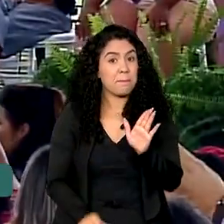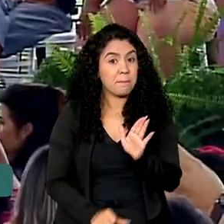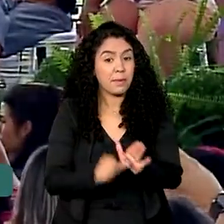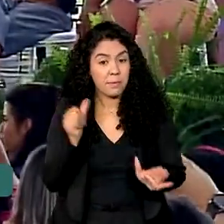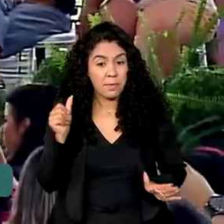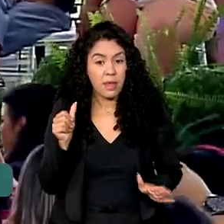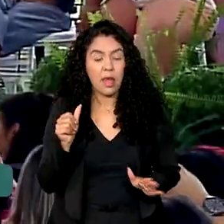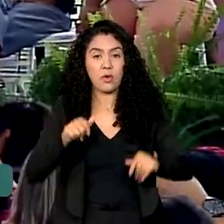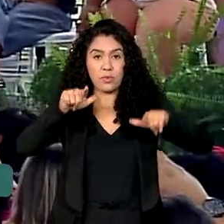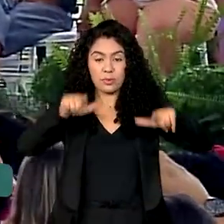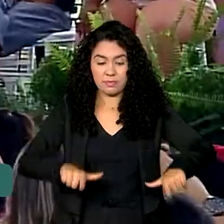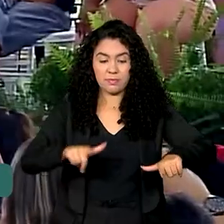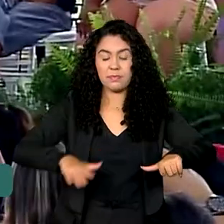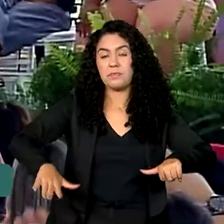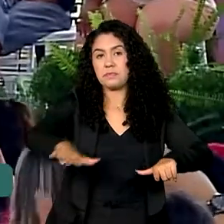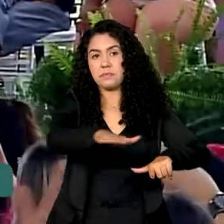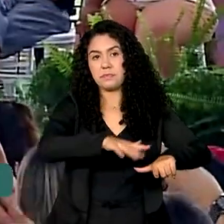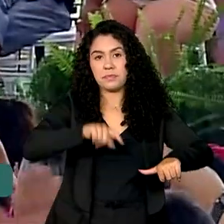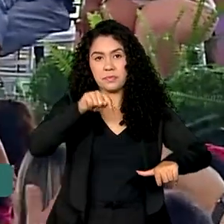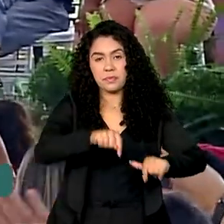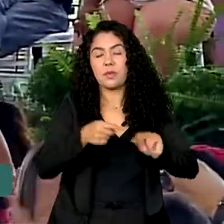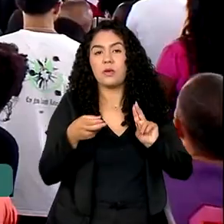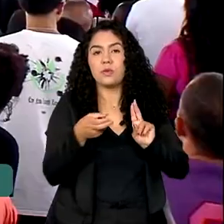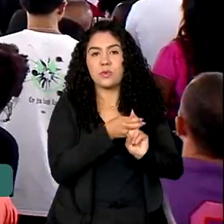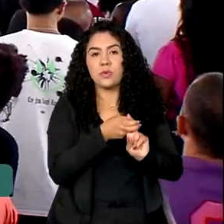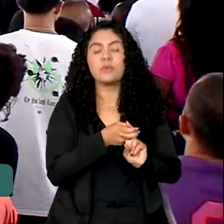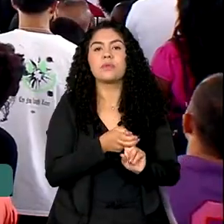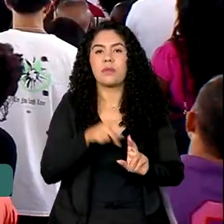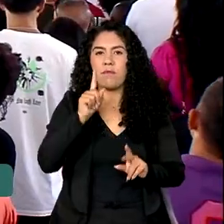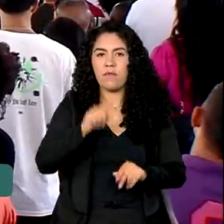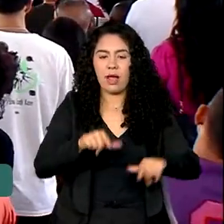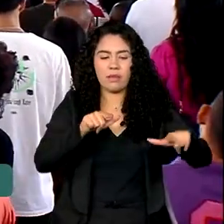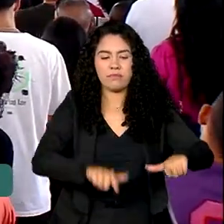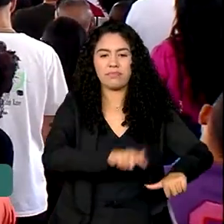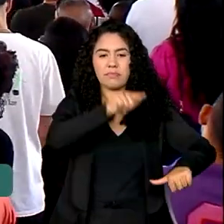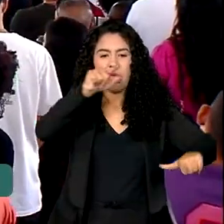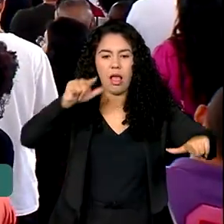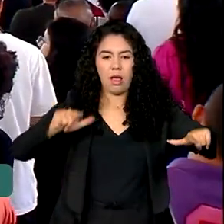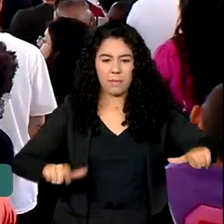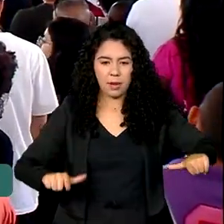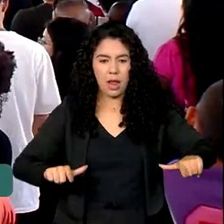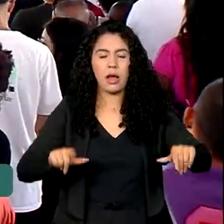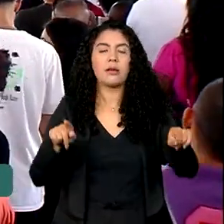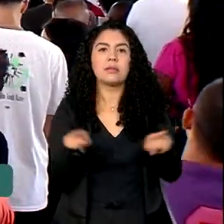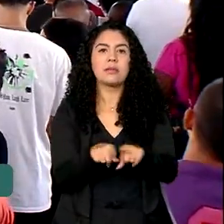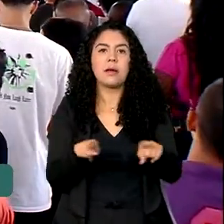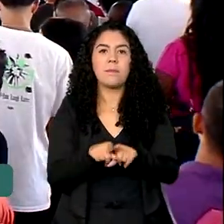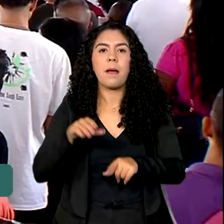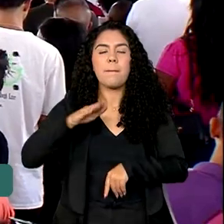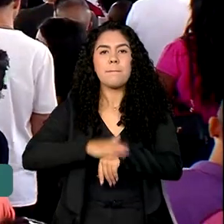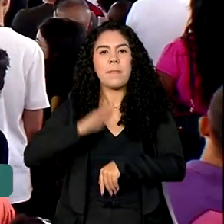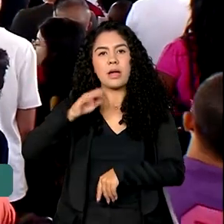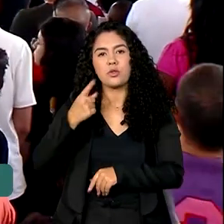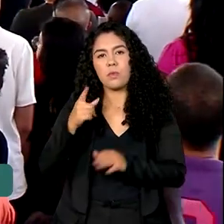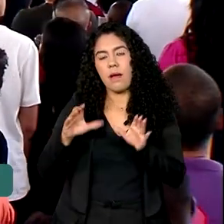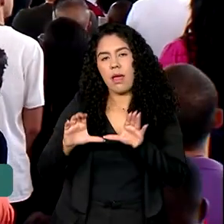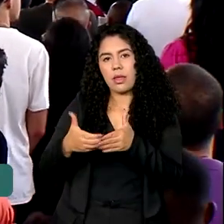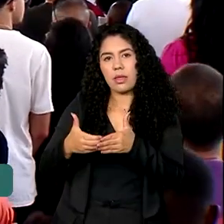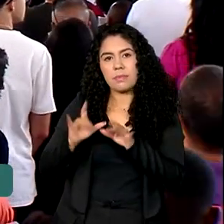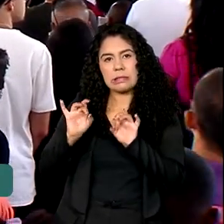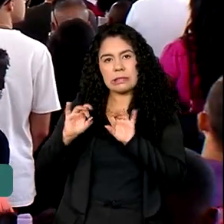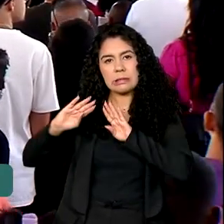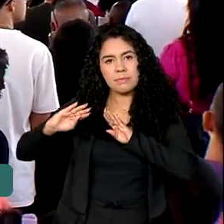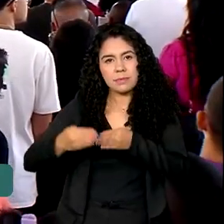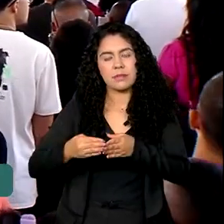o complexo regulatório do SUS será ampliado com a adição de uma equipe especializada